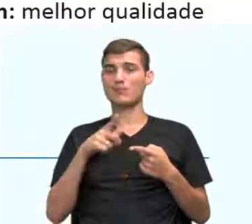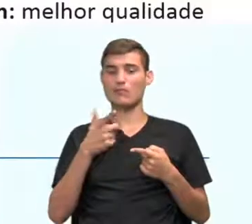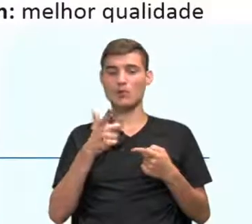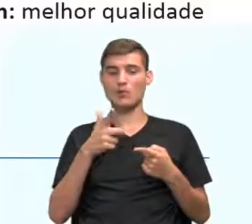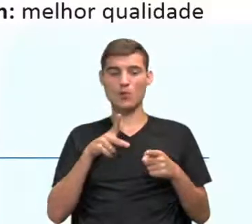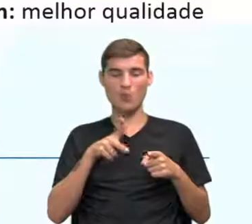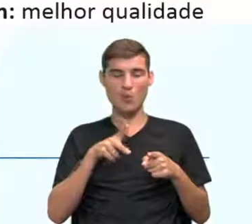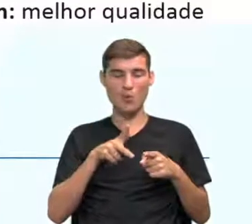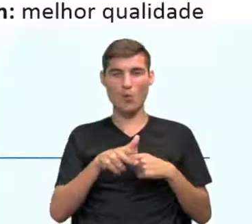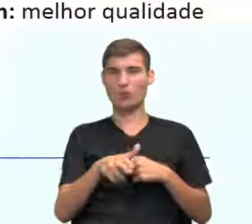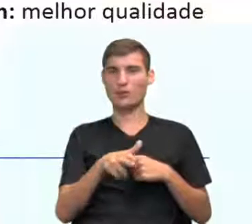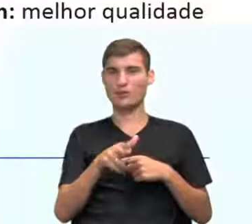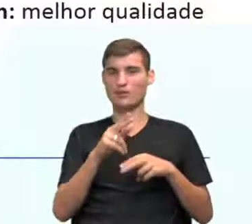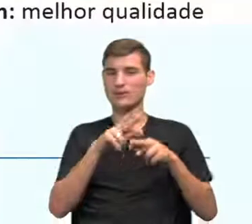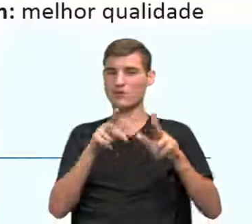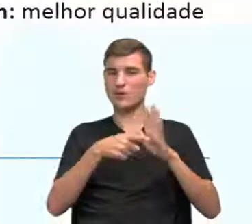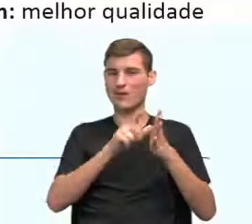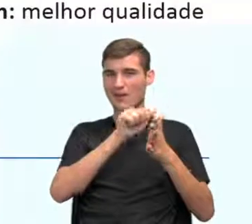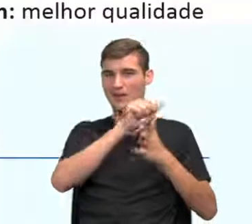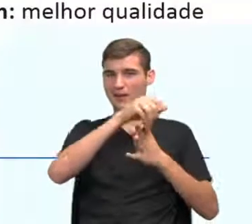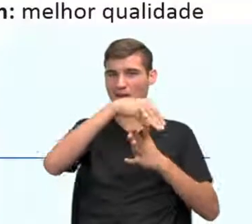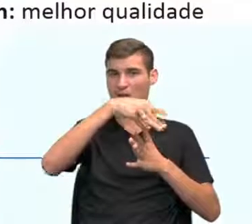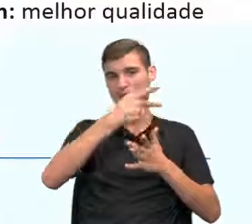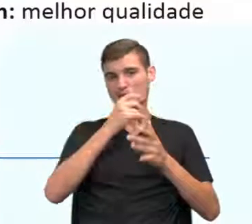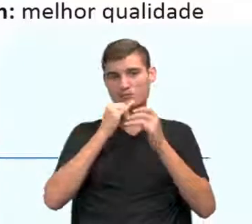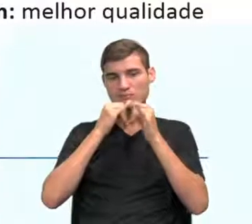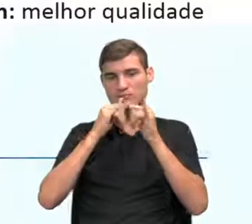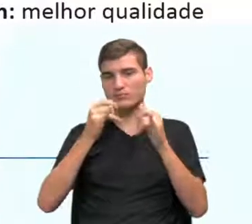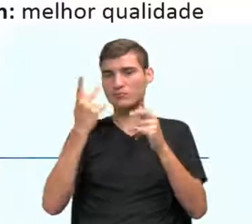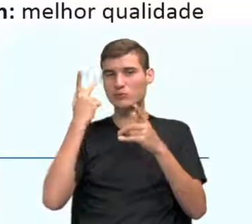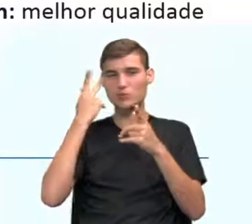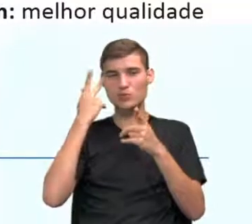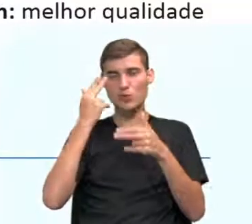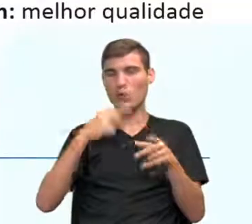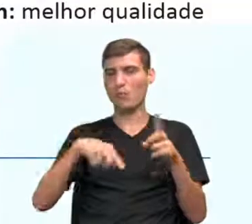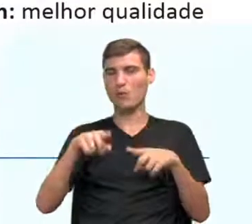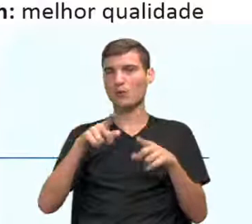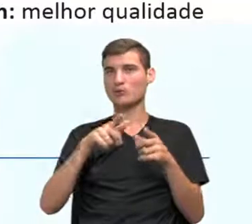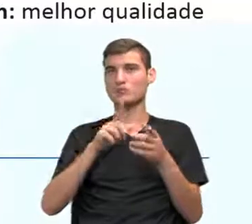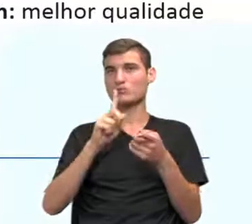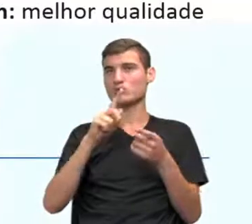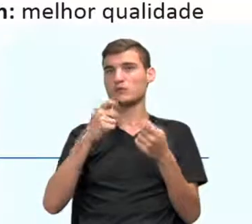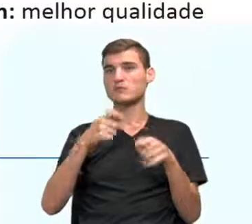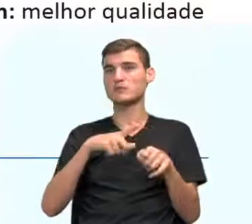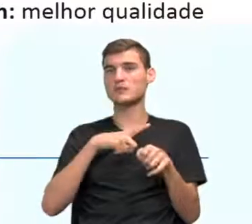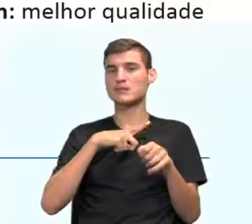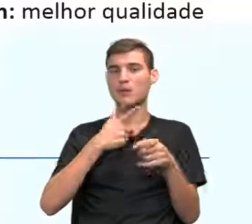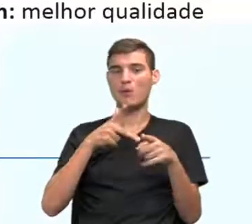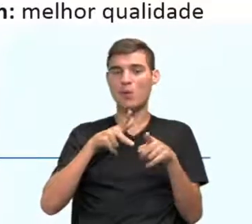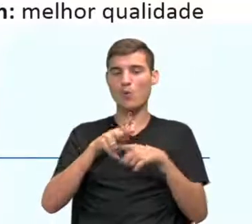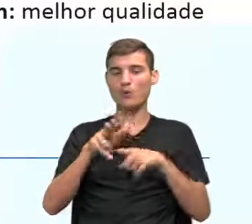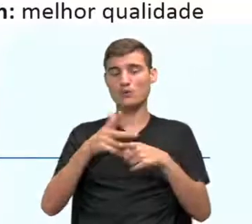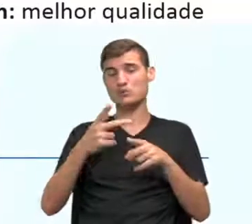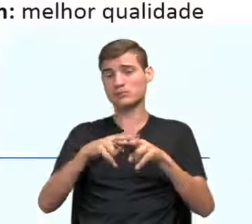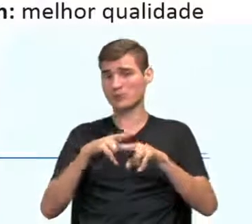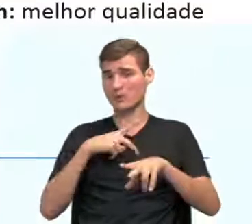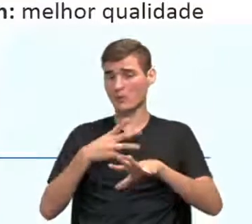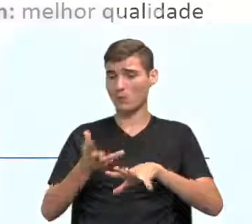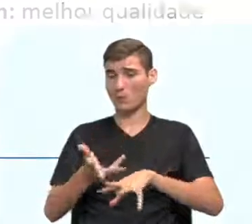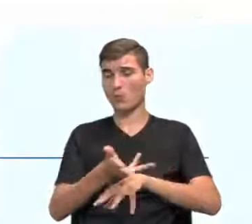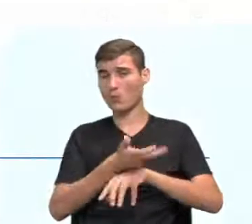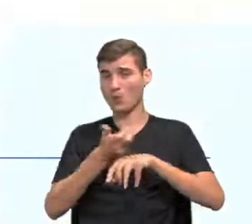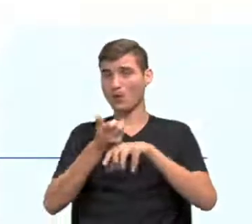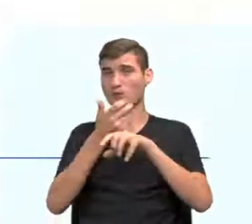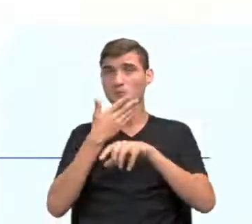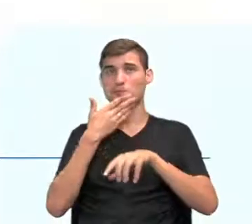sinal, eu não tenho que filtrar igual faço com a AM. Então eu transmito o sinal como ele é todo. Com isso eu tenho uma qualidade muito melhor. E